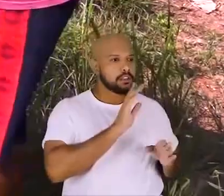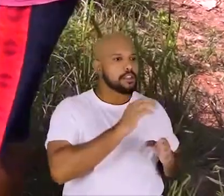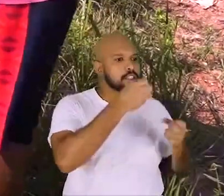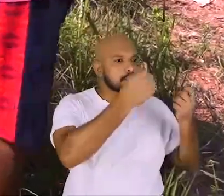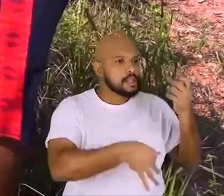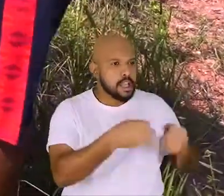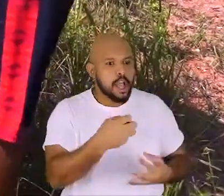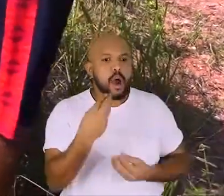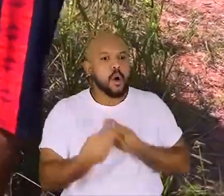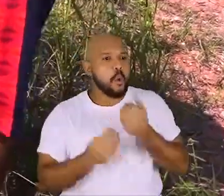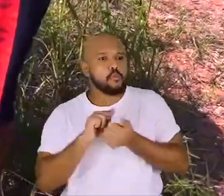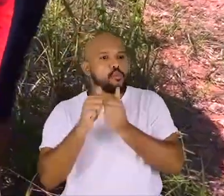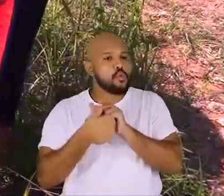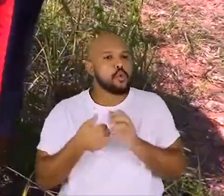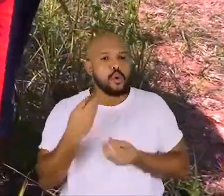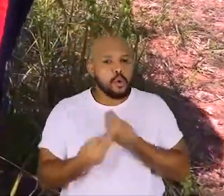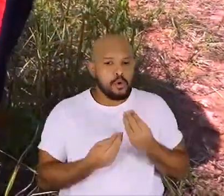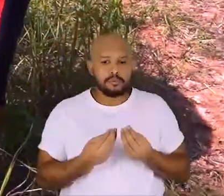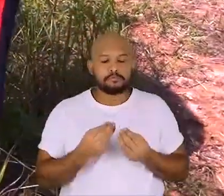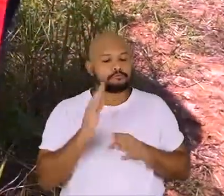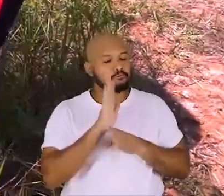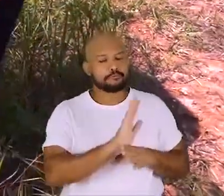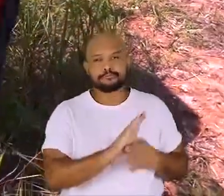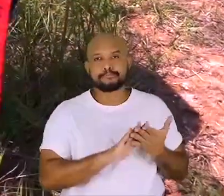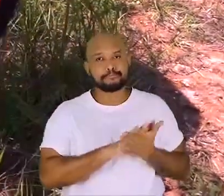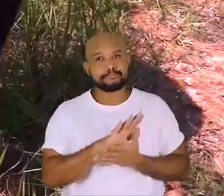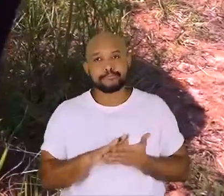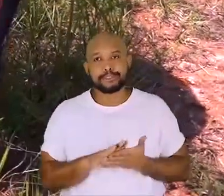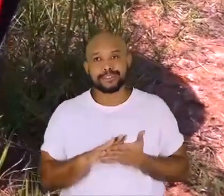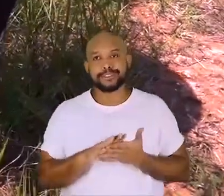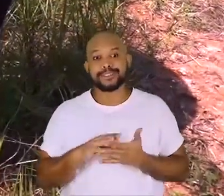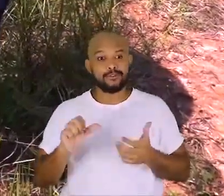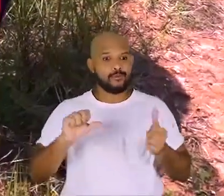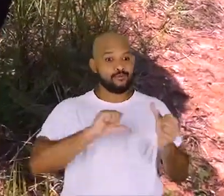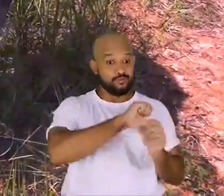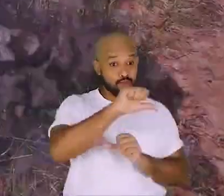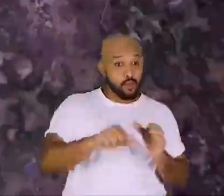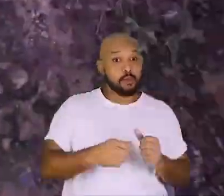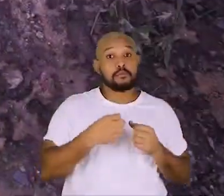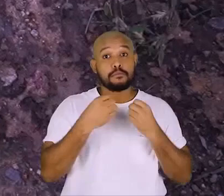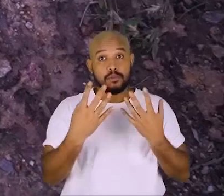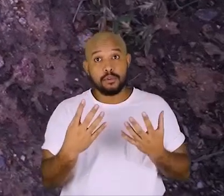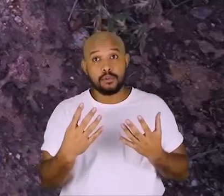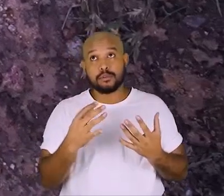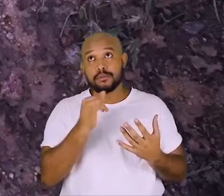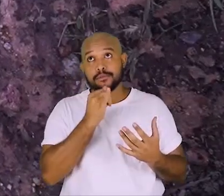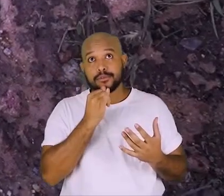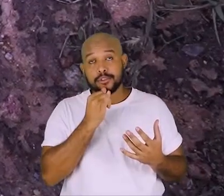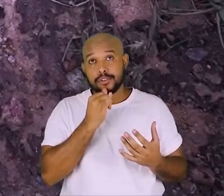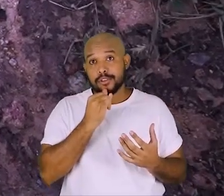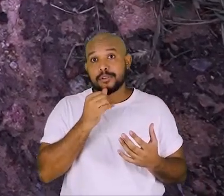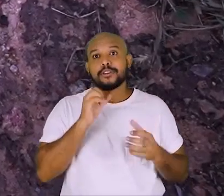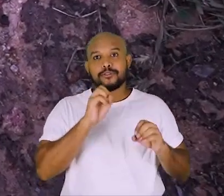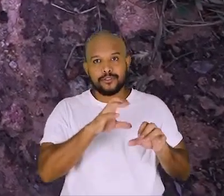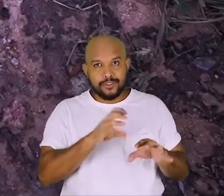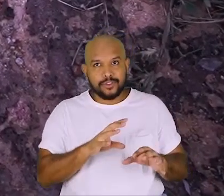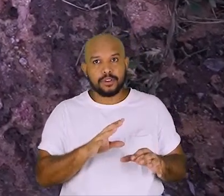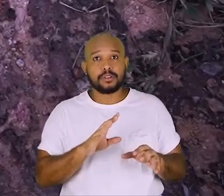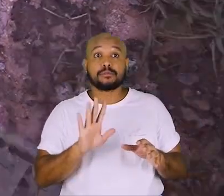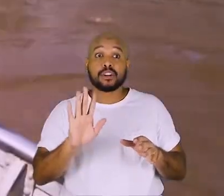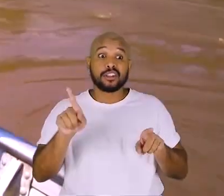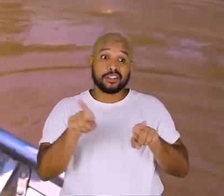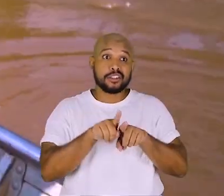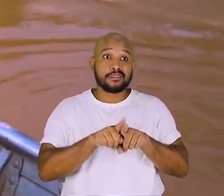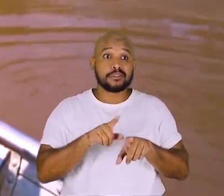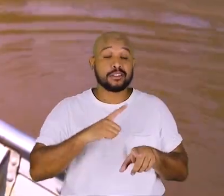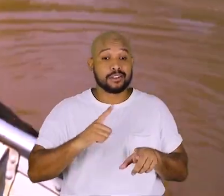um ambiente para esses impactos que iriam surgir. Ter alguns impactos bons, os impactos